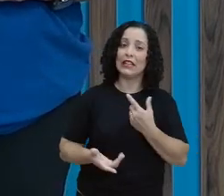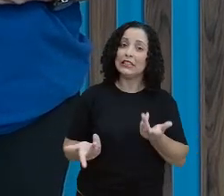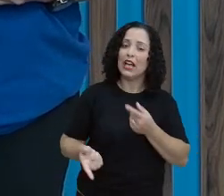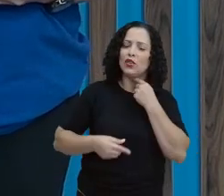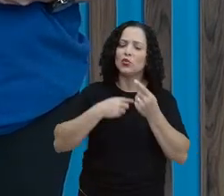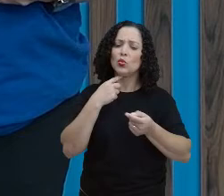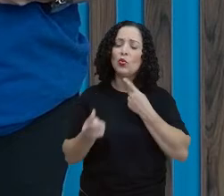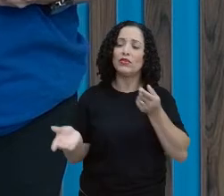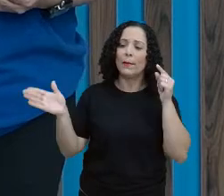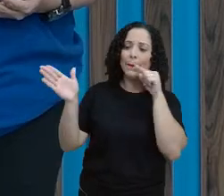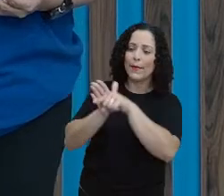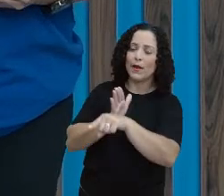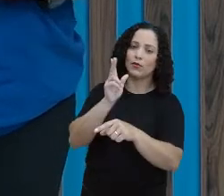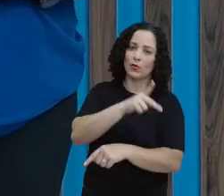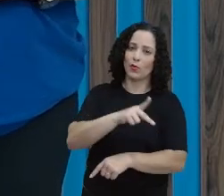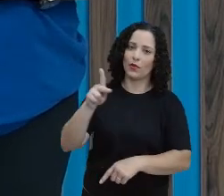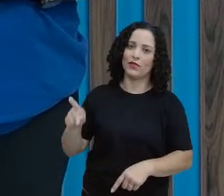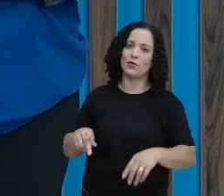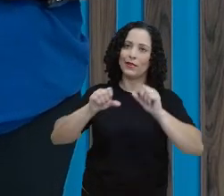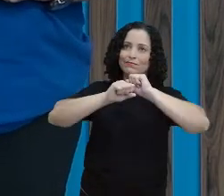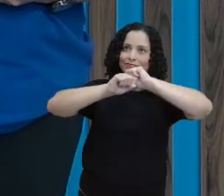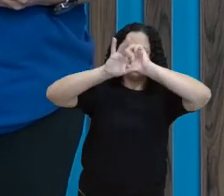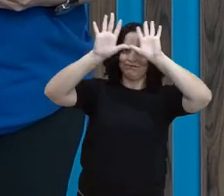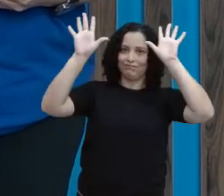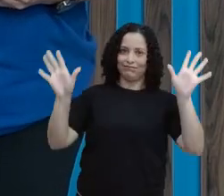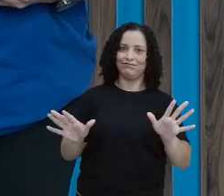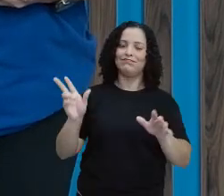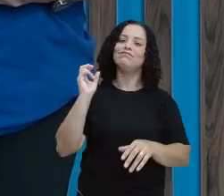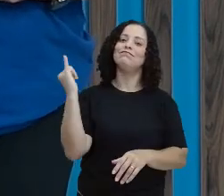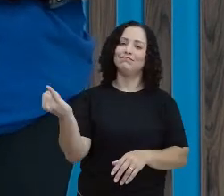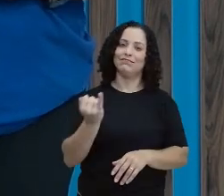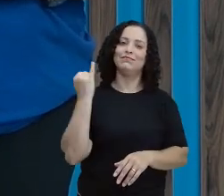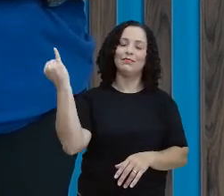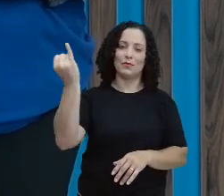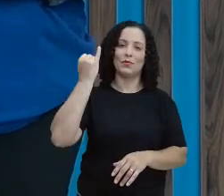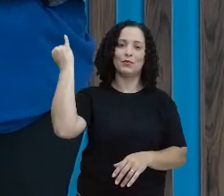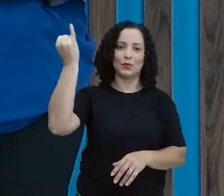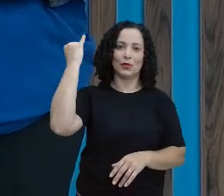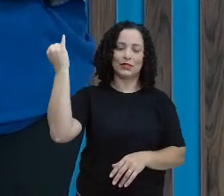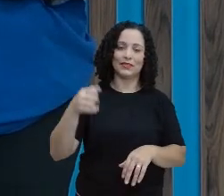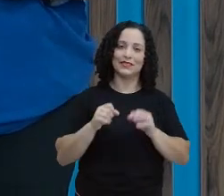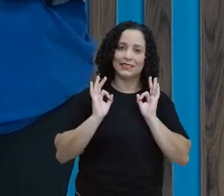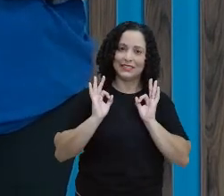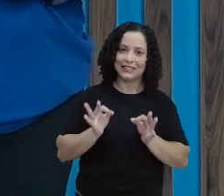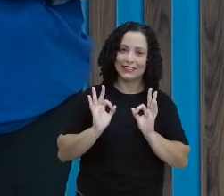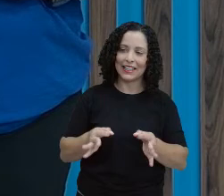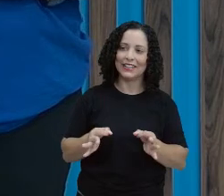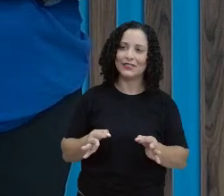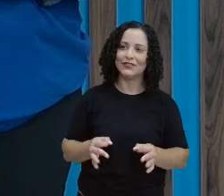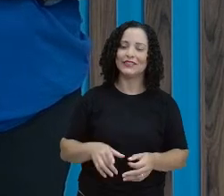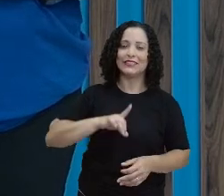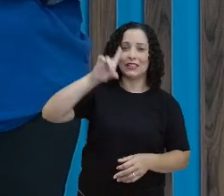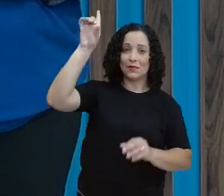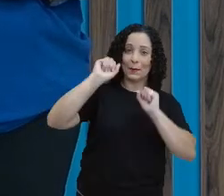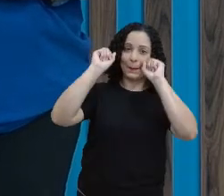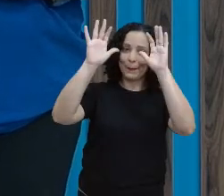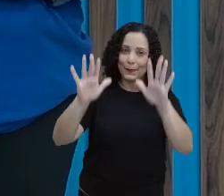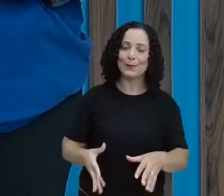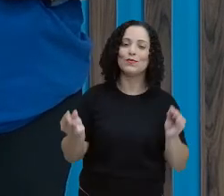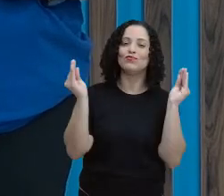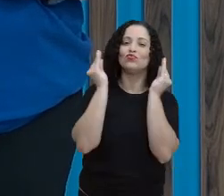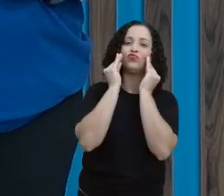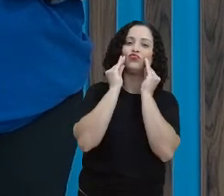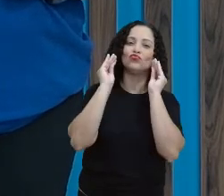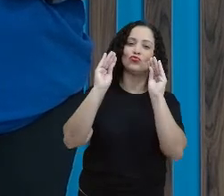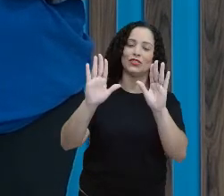com o professor de vocês, porque ele é super importante na formação de vocês, tá certo? Ó, fiquem com Deus aí, um beijo para